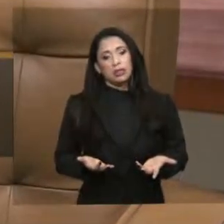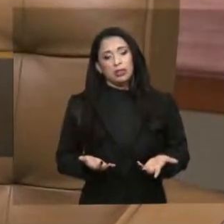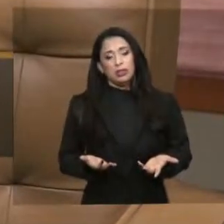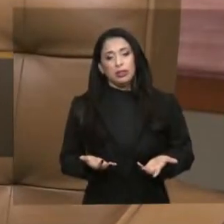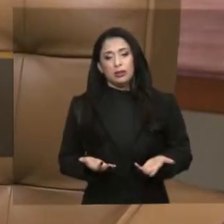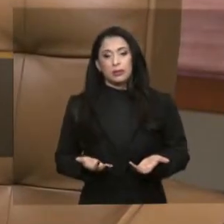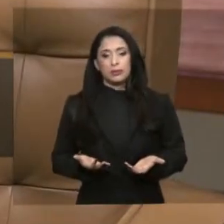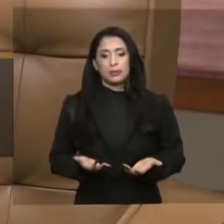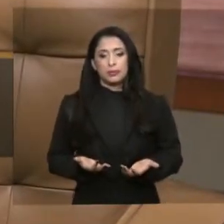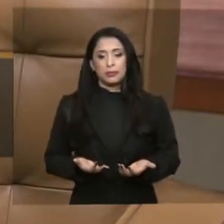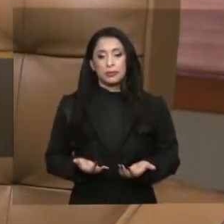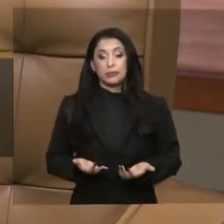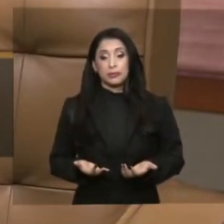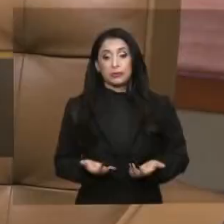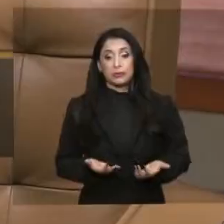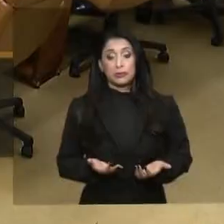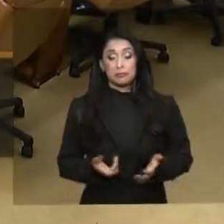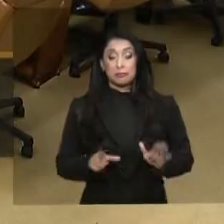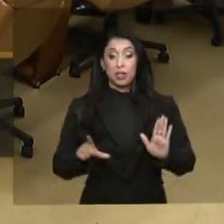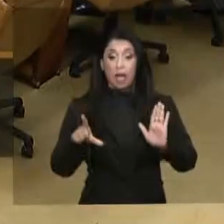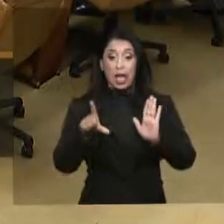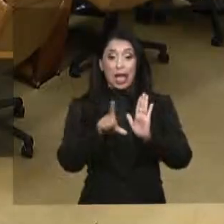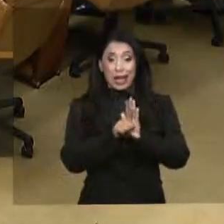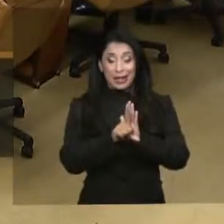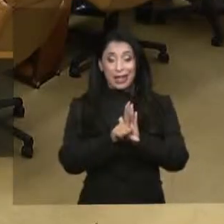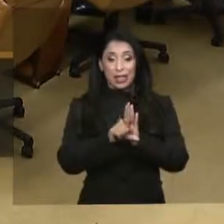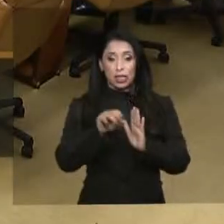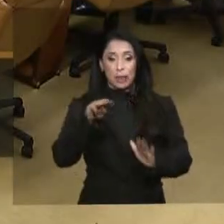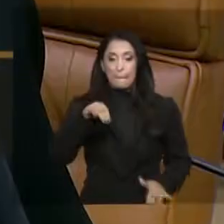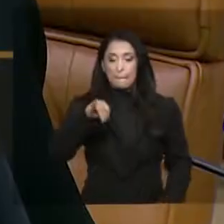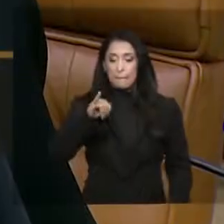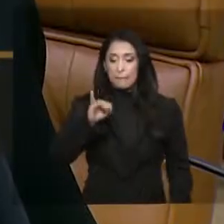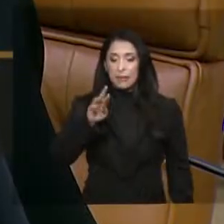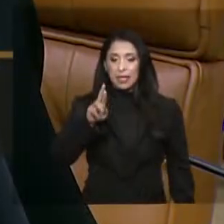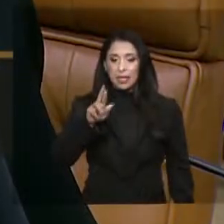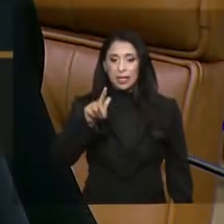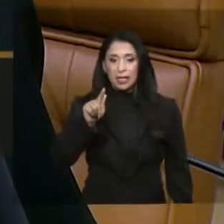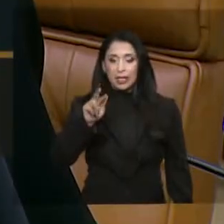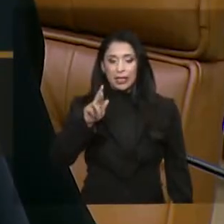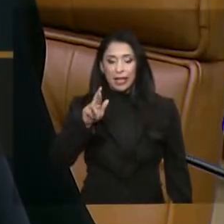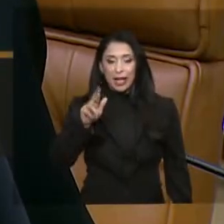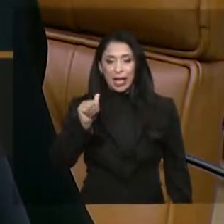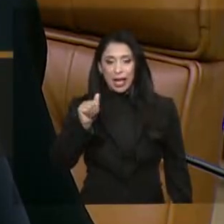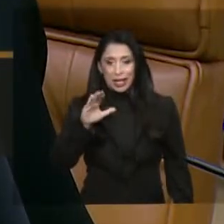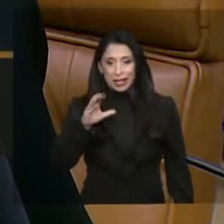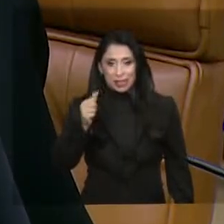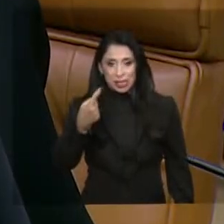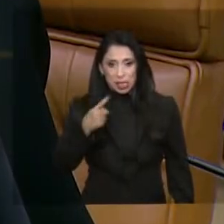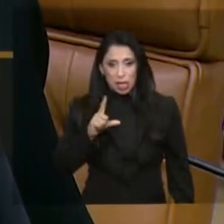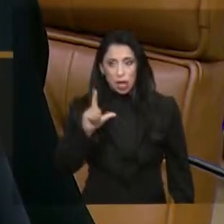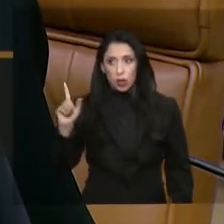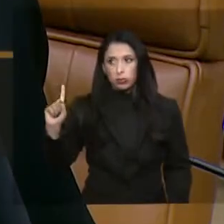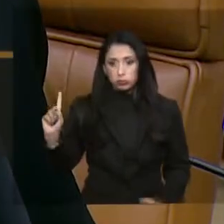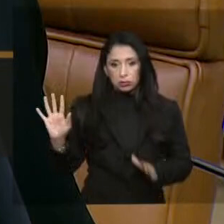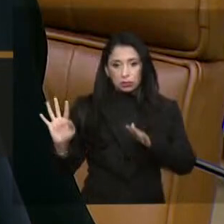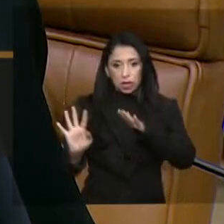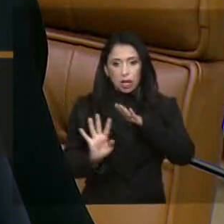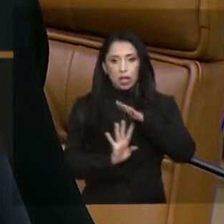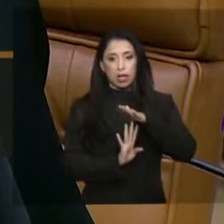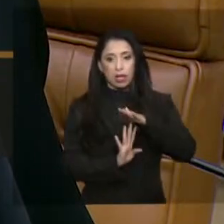aplicável nos tempos... A própria lei de imigração nossa, a nova lei de imigração, ela